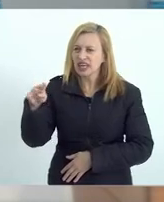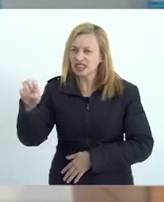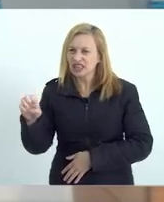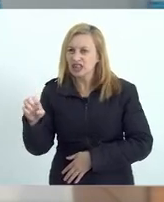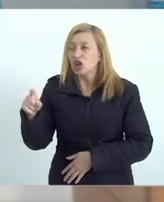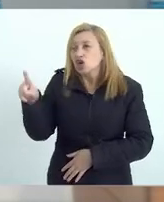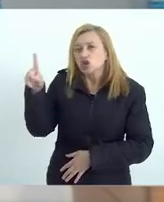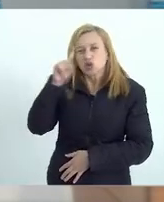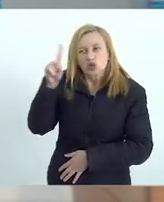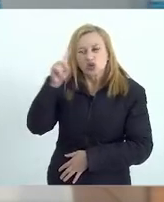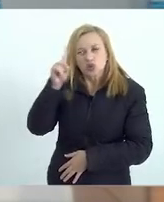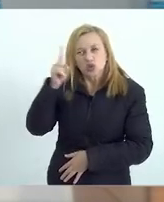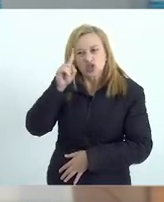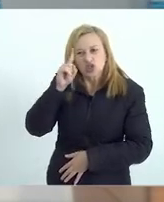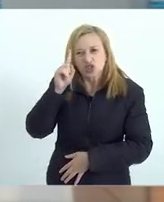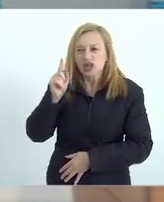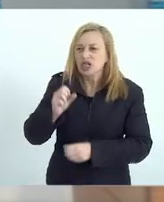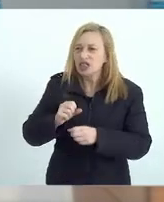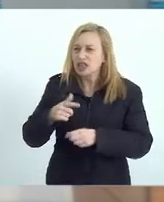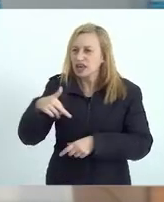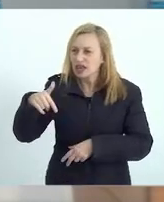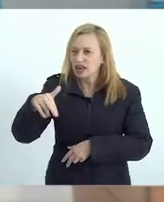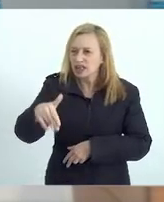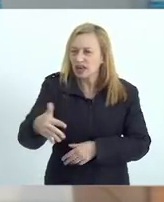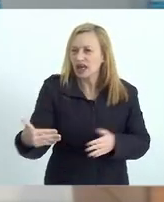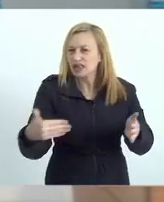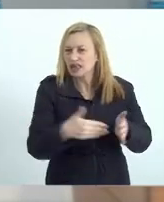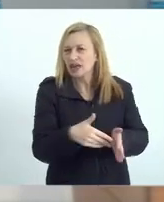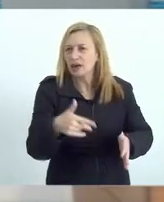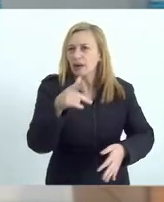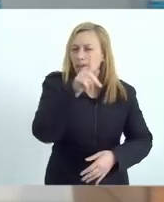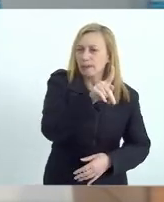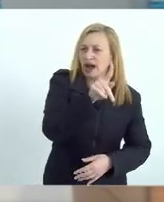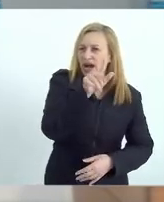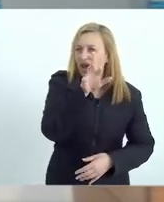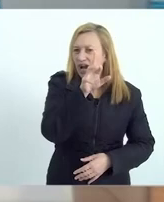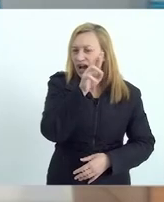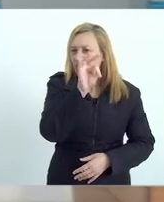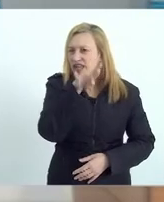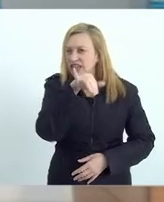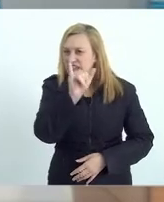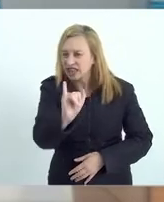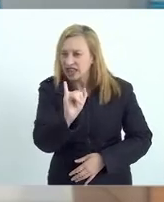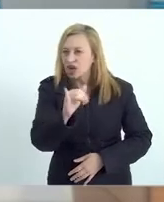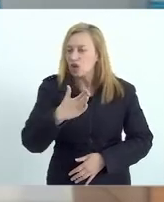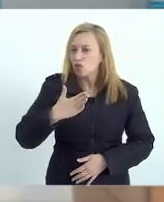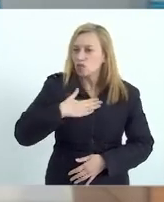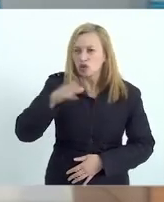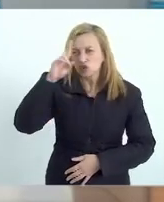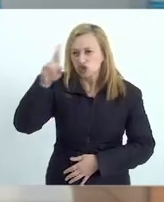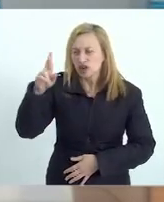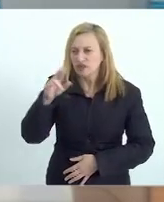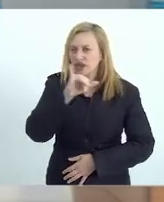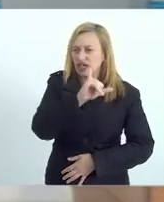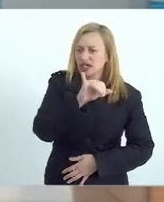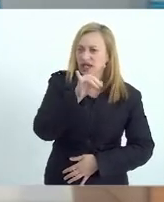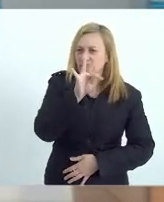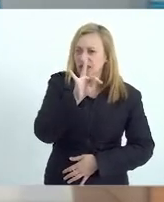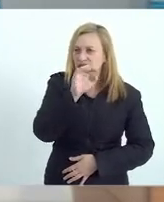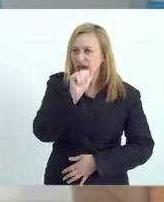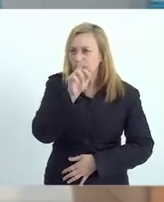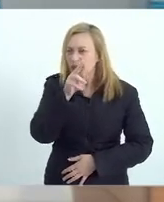ele anda 260 km para ir para Paraty o meu comandante de Itaperuna